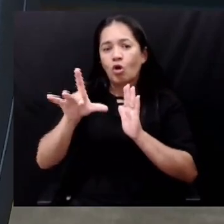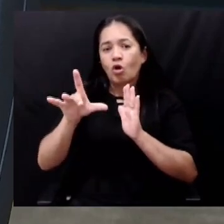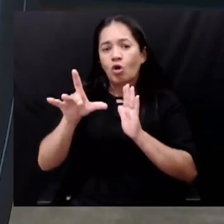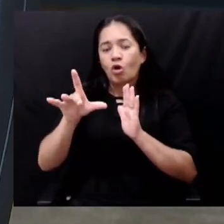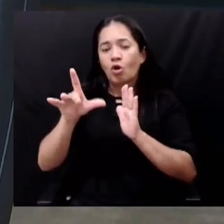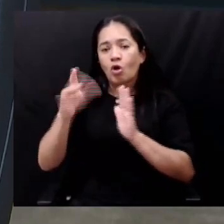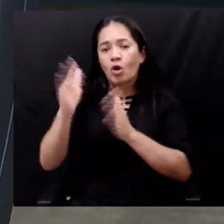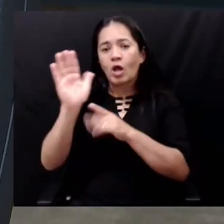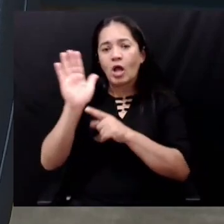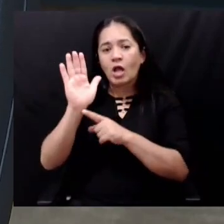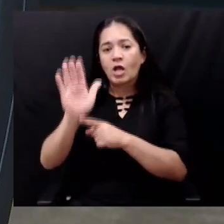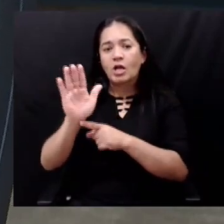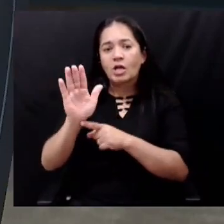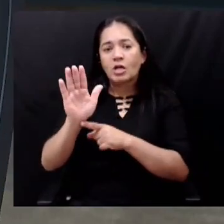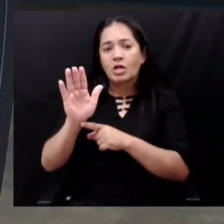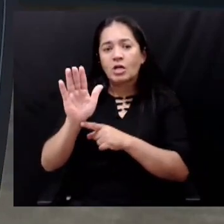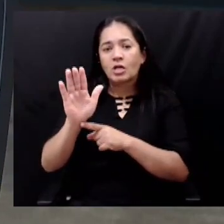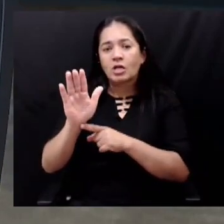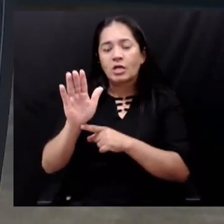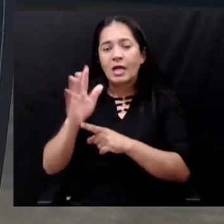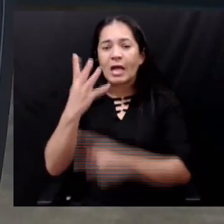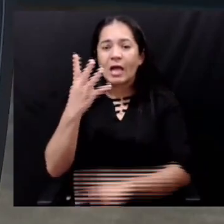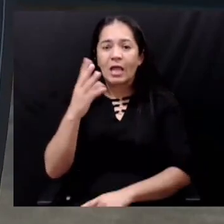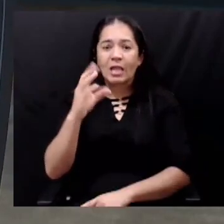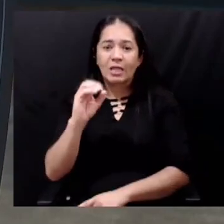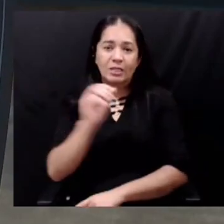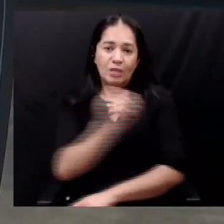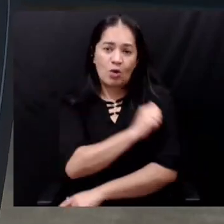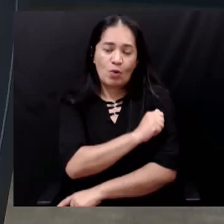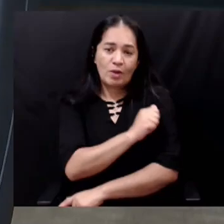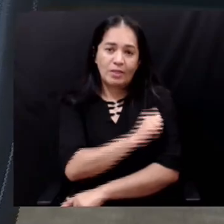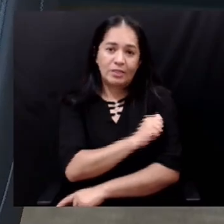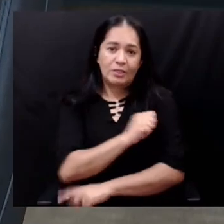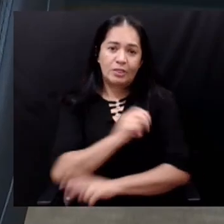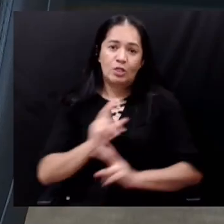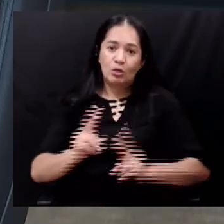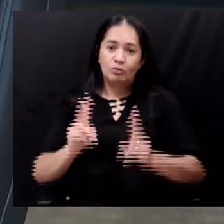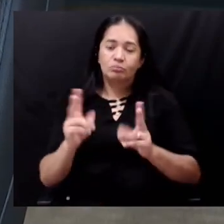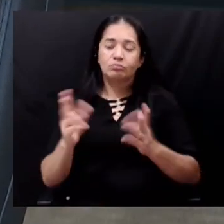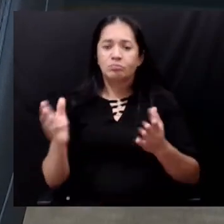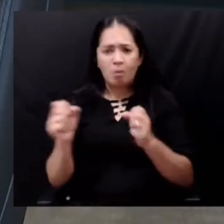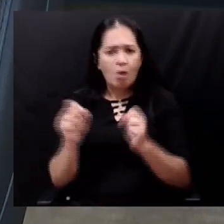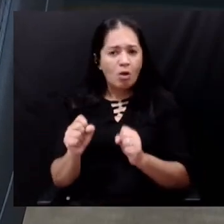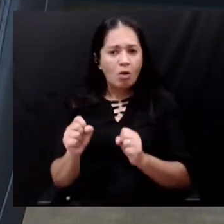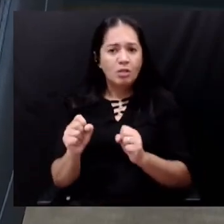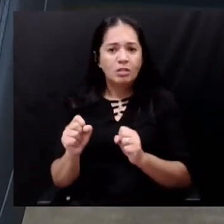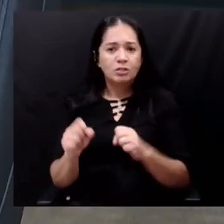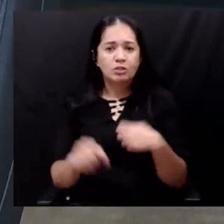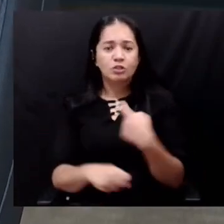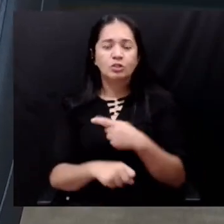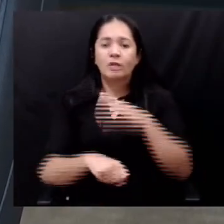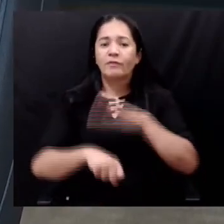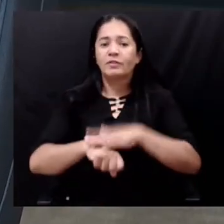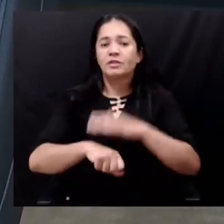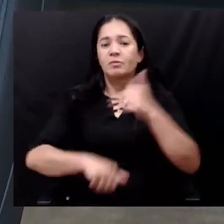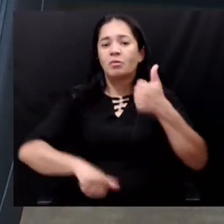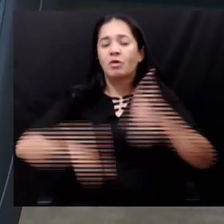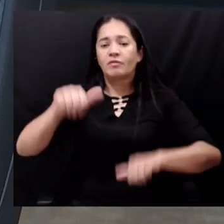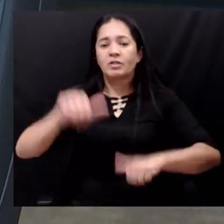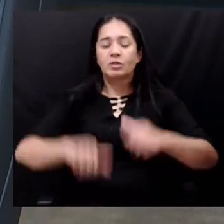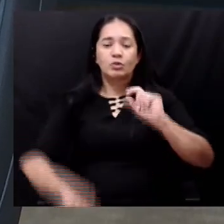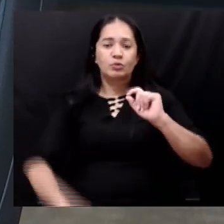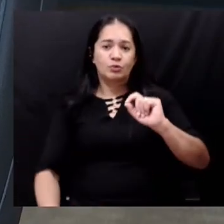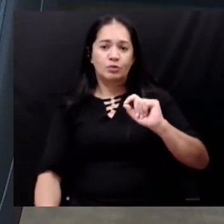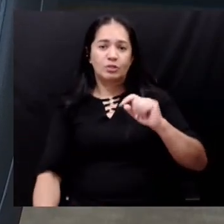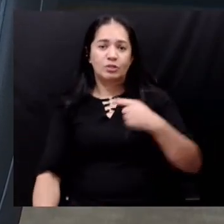40 estudantes, auxílio permanência? E nós fizemos uma avaliação que